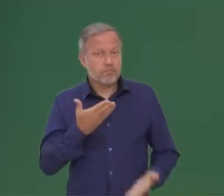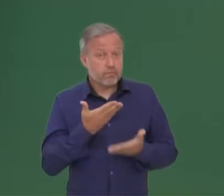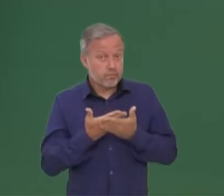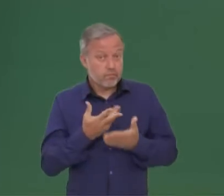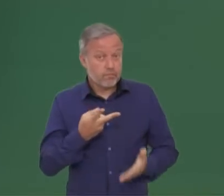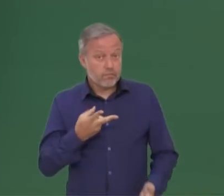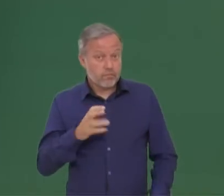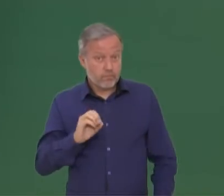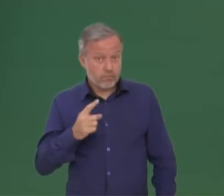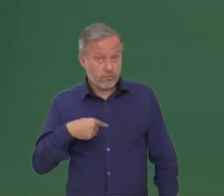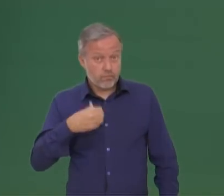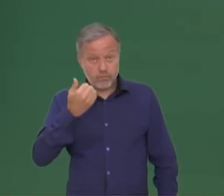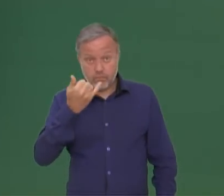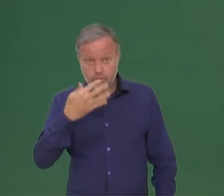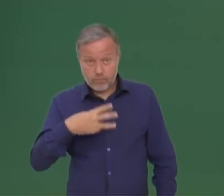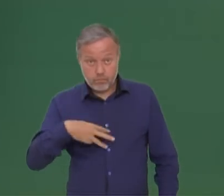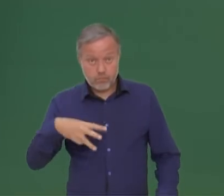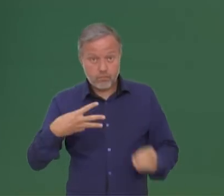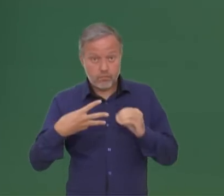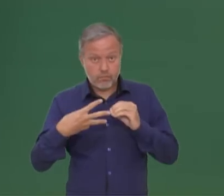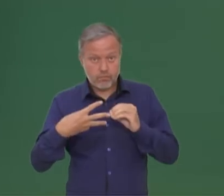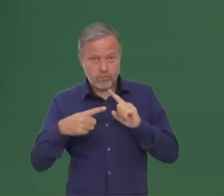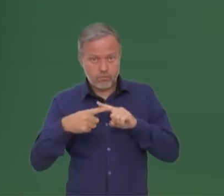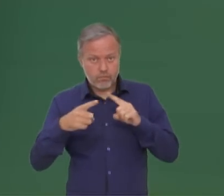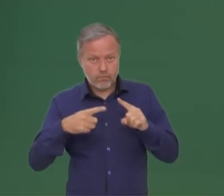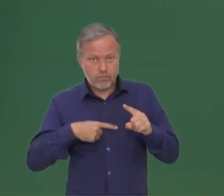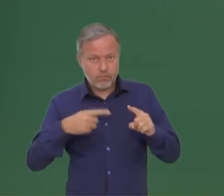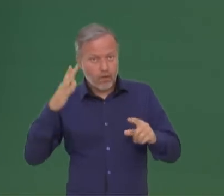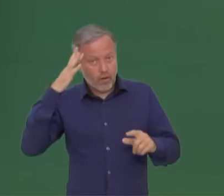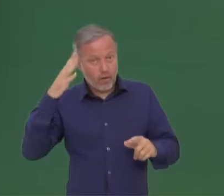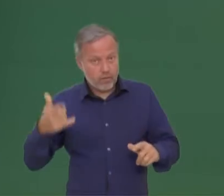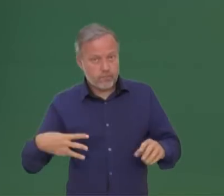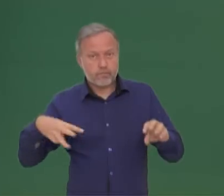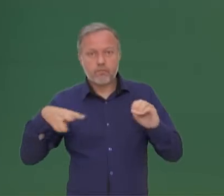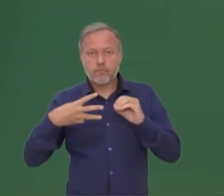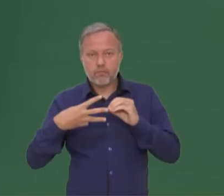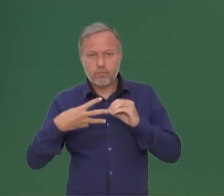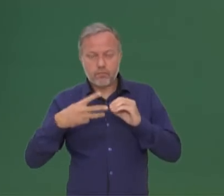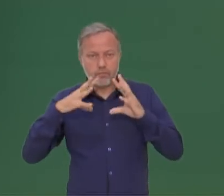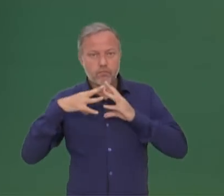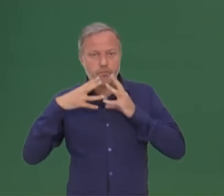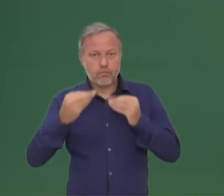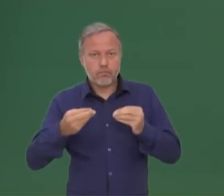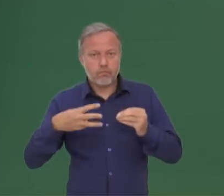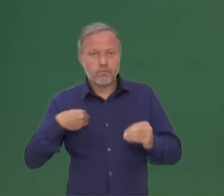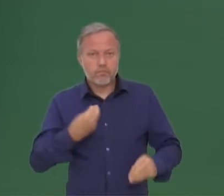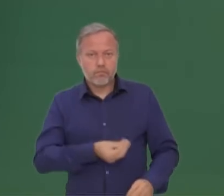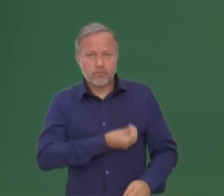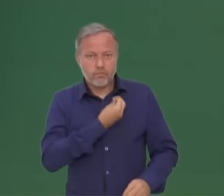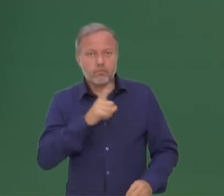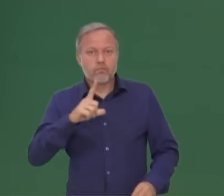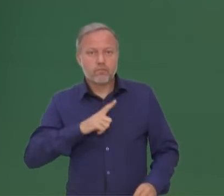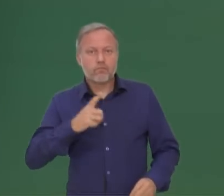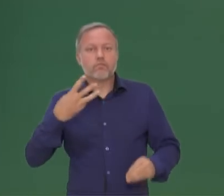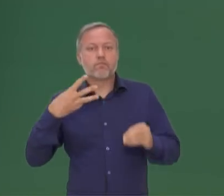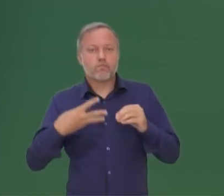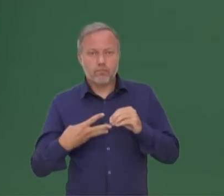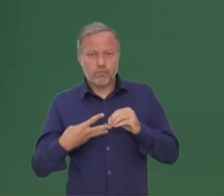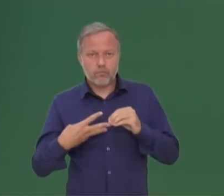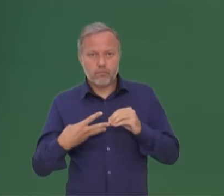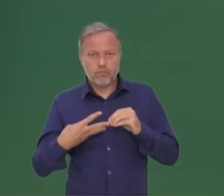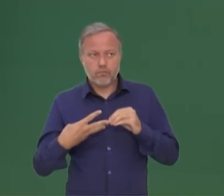20, eu falei sobre célula. E tem a teoria celular que diz que todo ser vivo tem que ter